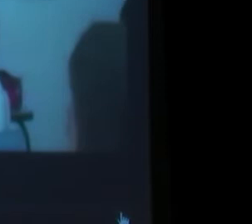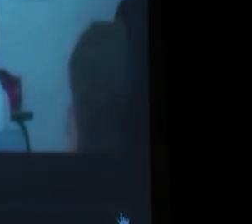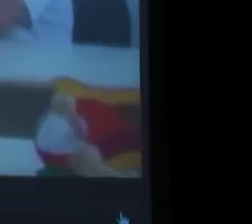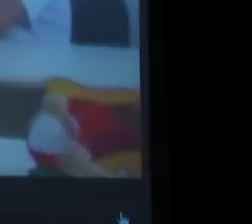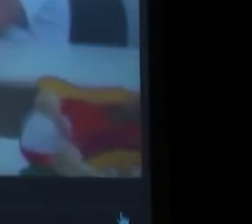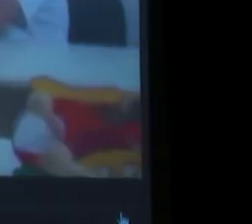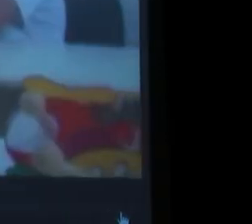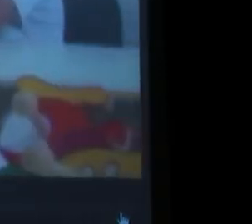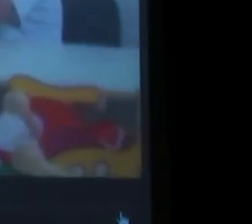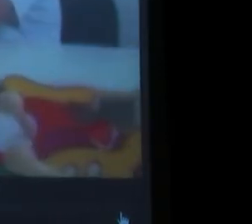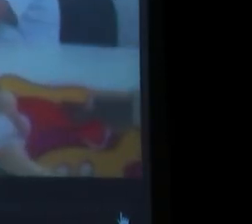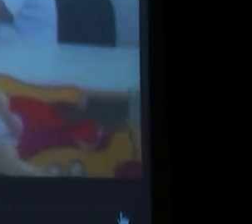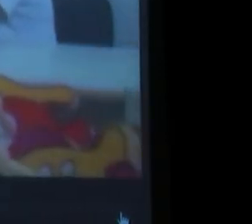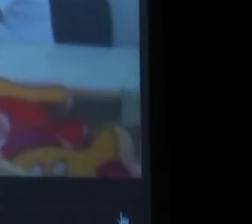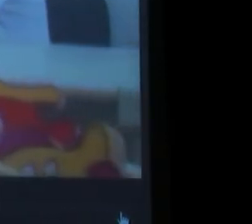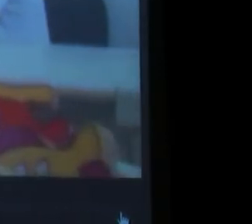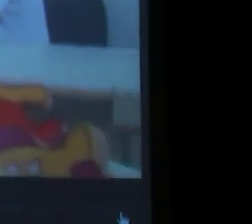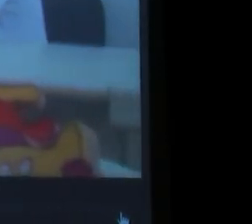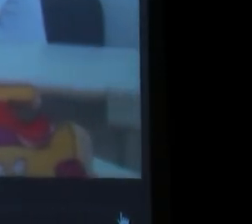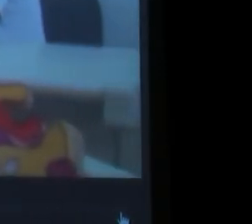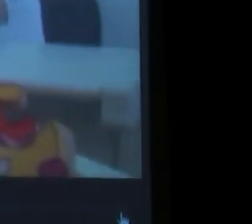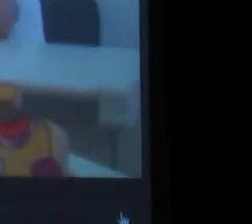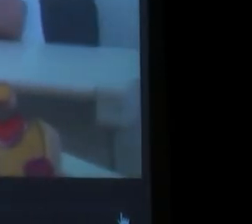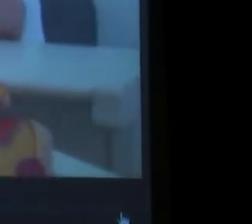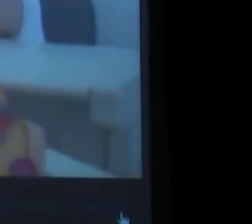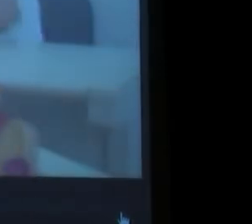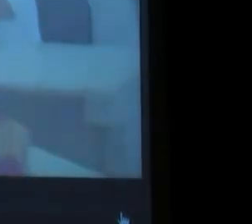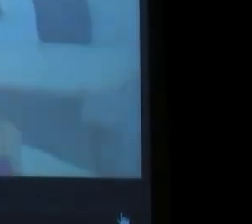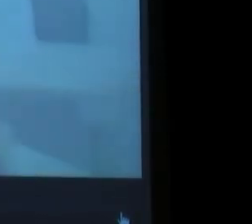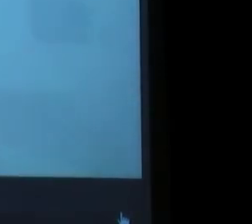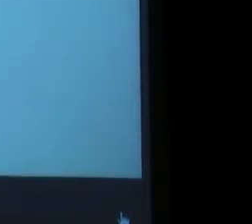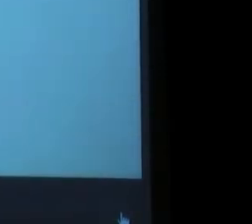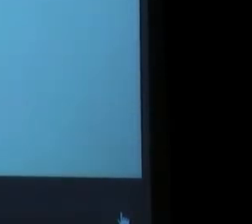de ensino. E ainda oferece avaliação individual